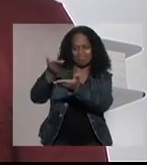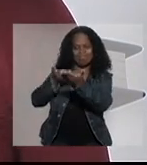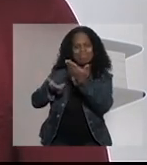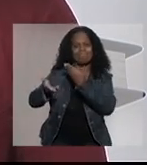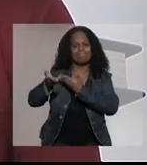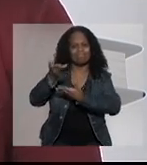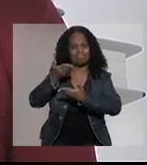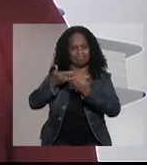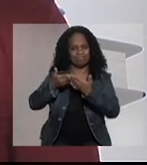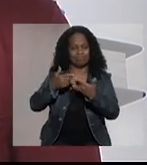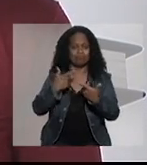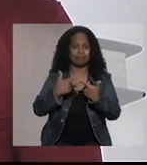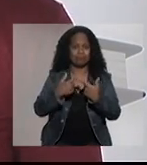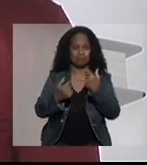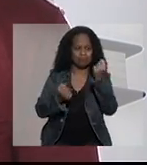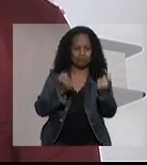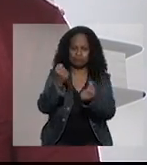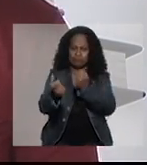fundamental. No momento, porque